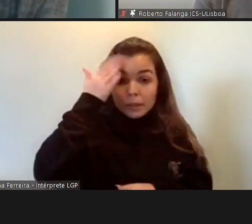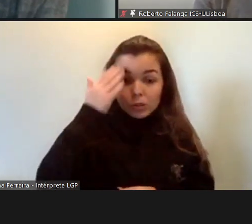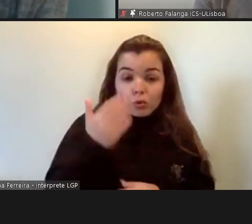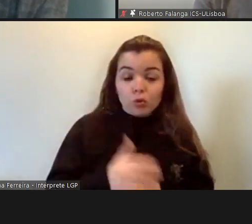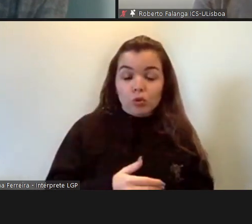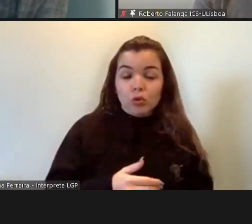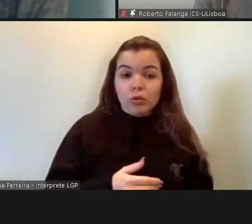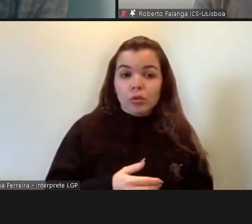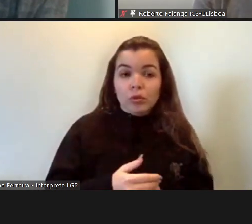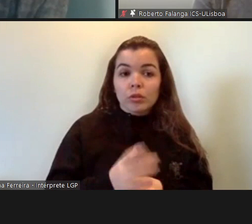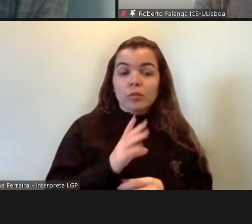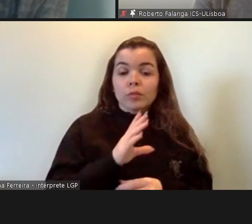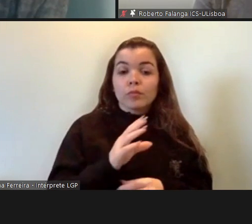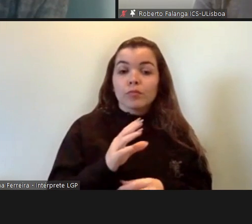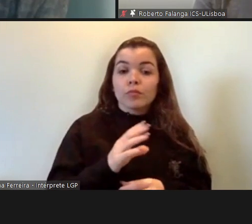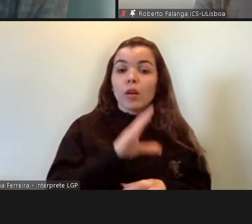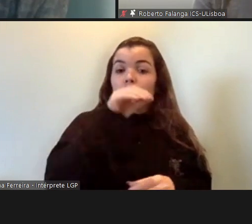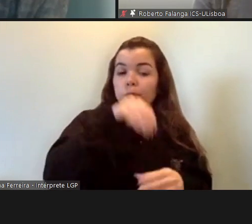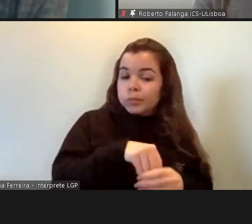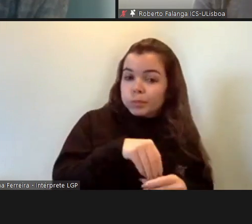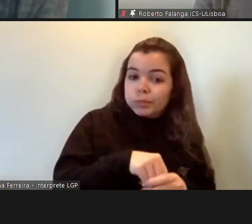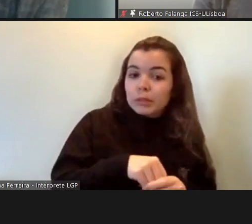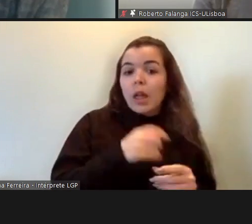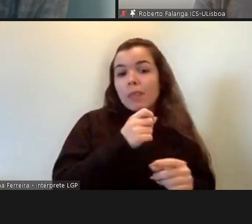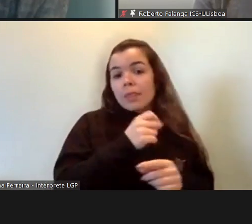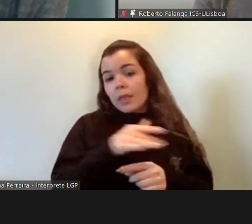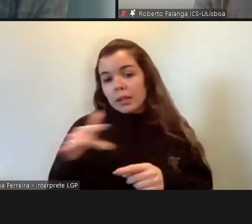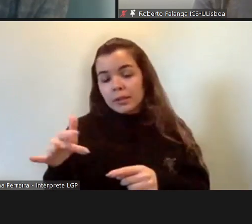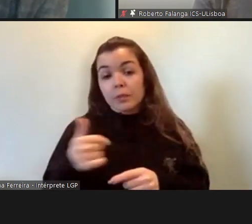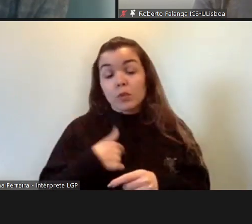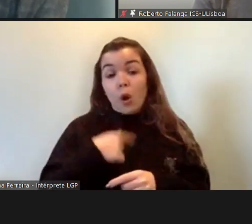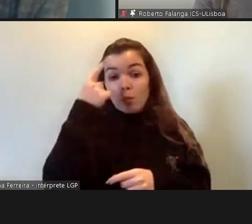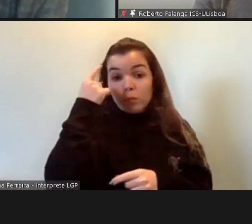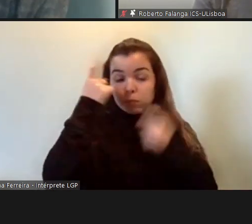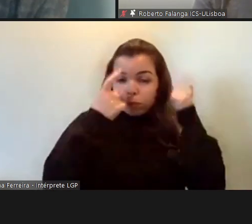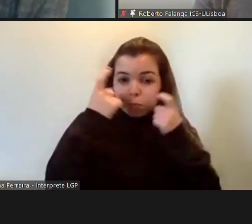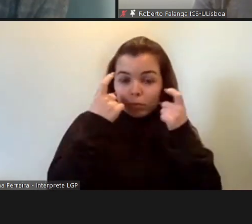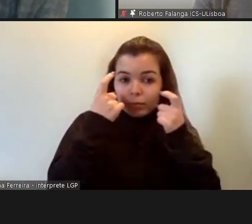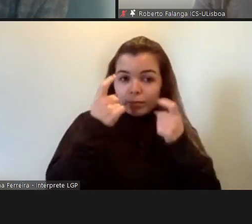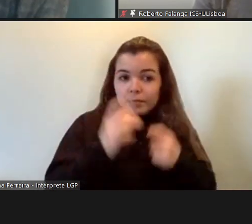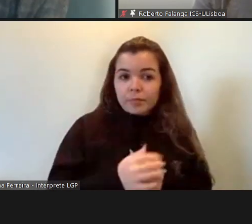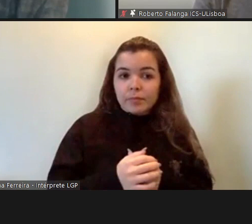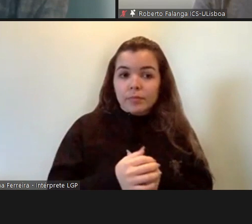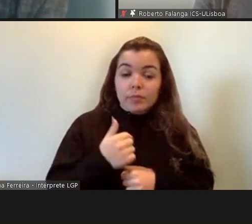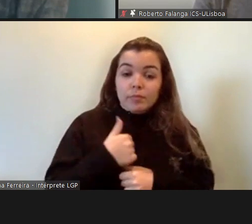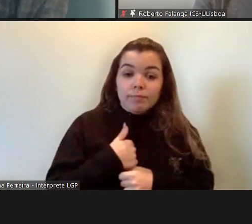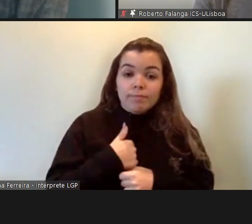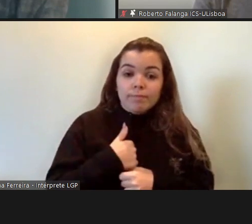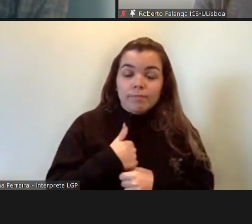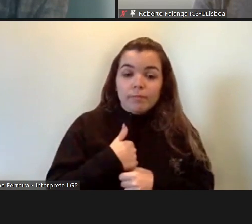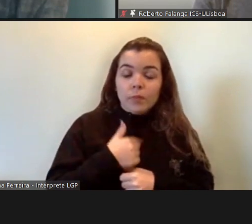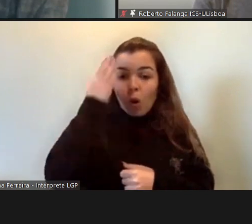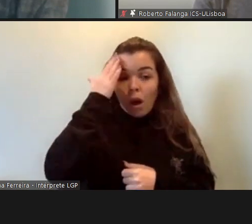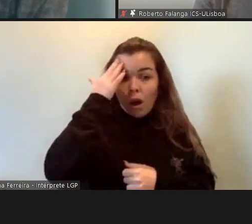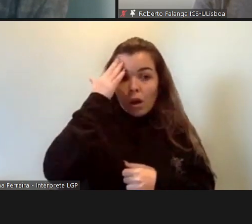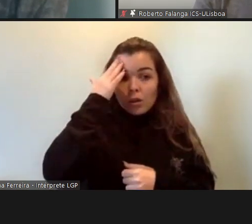dentro internamente, etc., etc., eu penso que não será, que se calhar pode